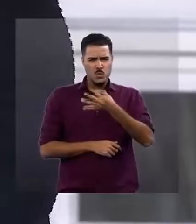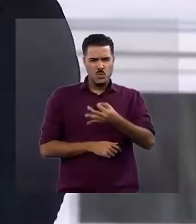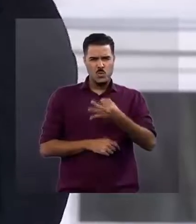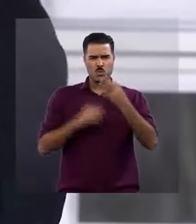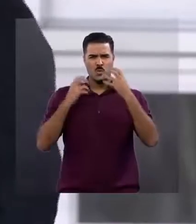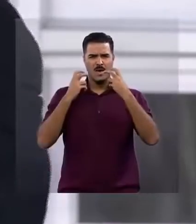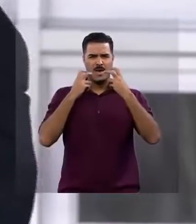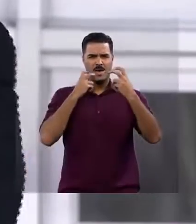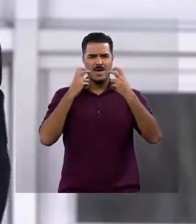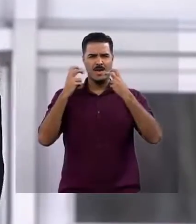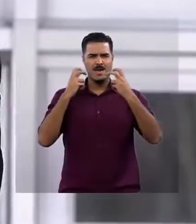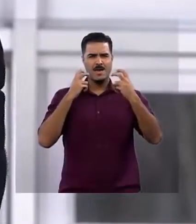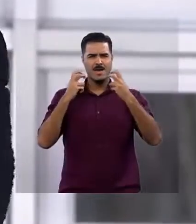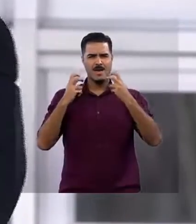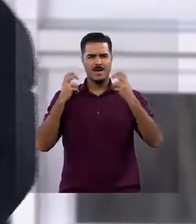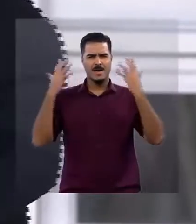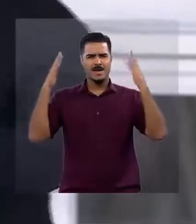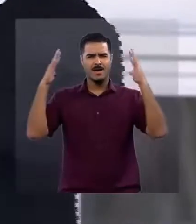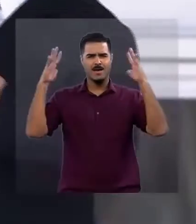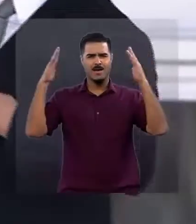e te darei,